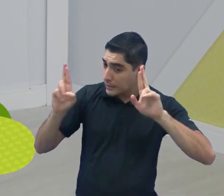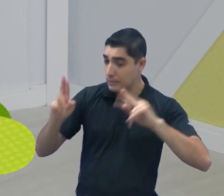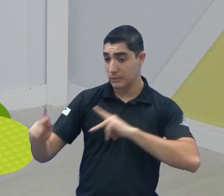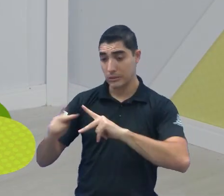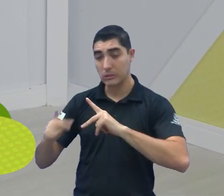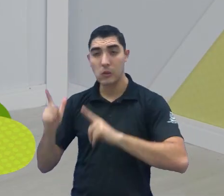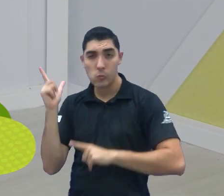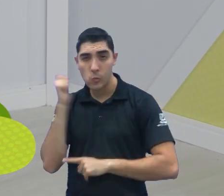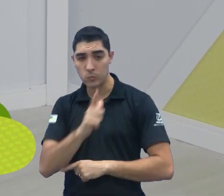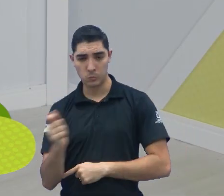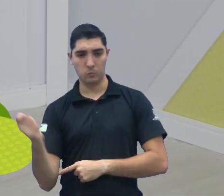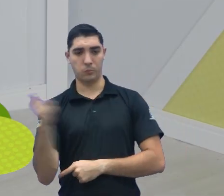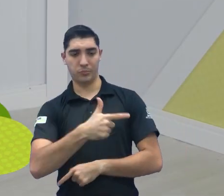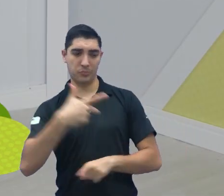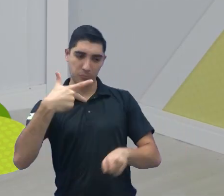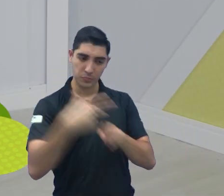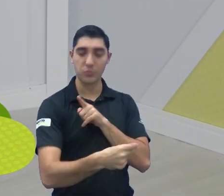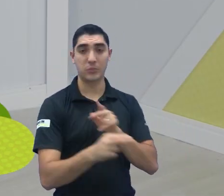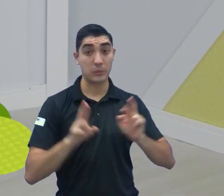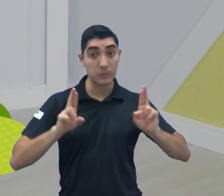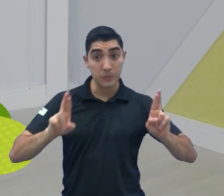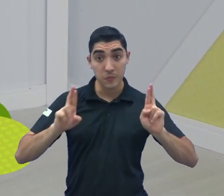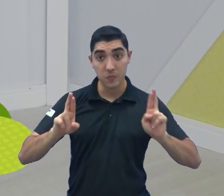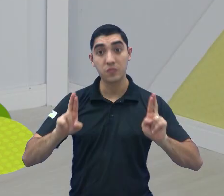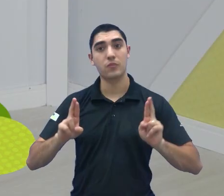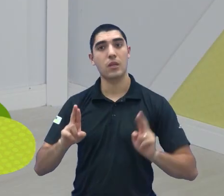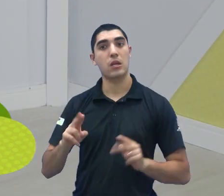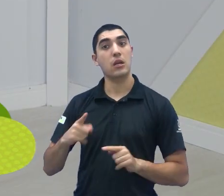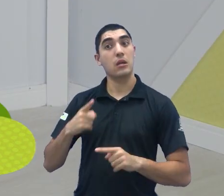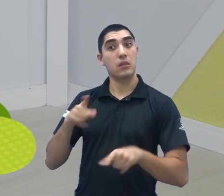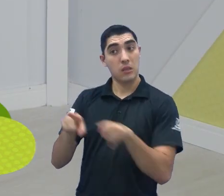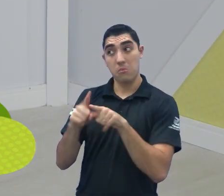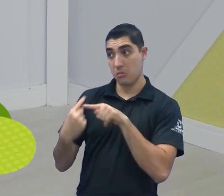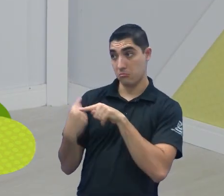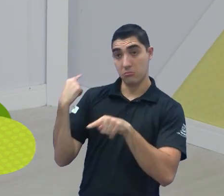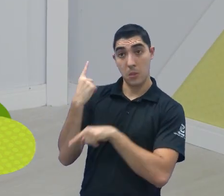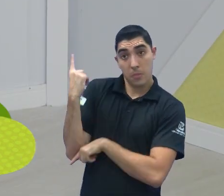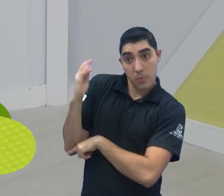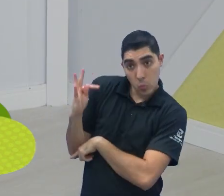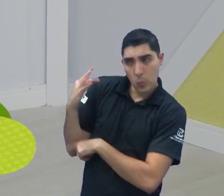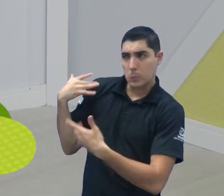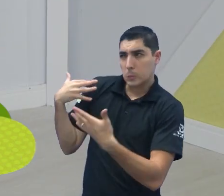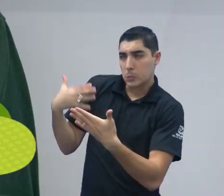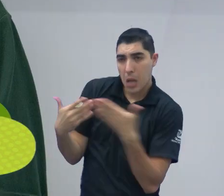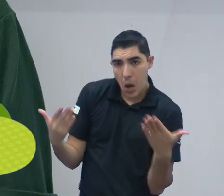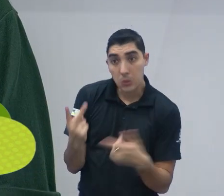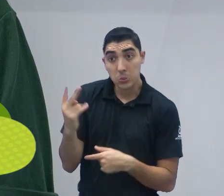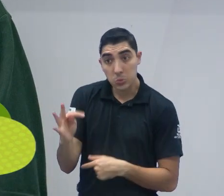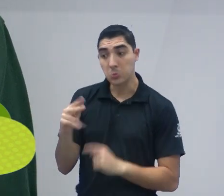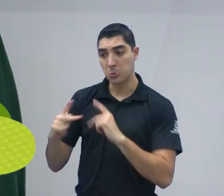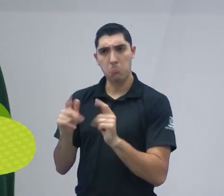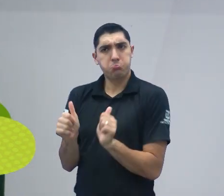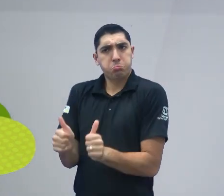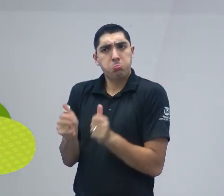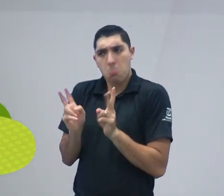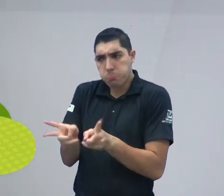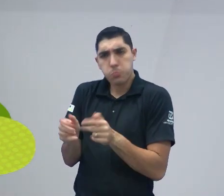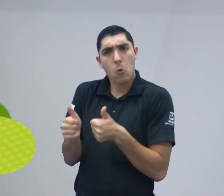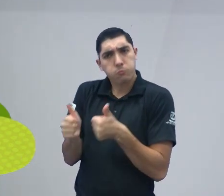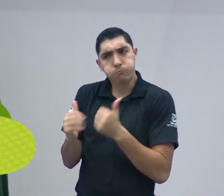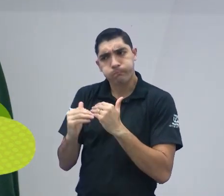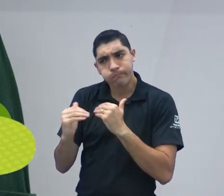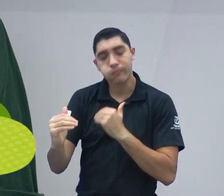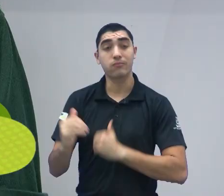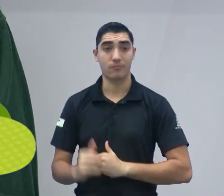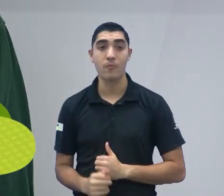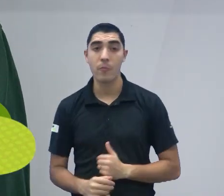essa boa trajetória aí que vem tendo desde o final do primeiro turno, agora com o segundo turno também, João. É verdade, Vieira. O Cris sabe da dificuldade,